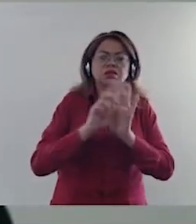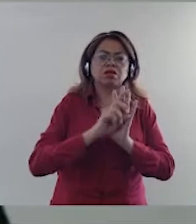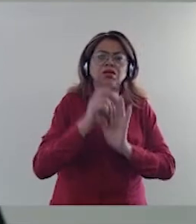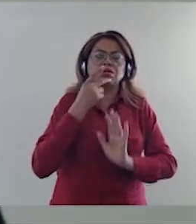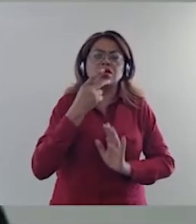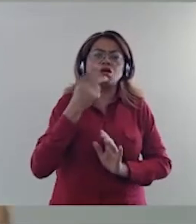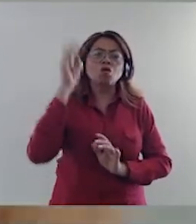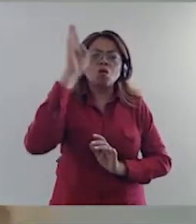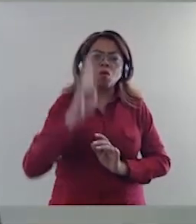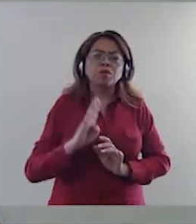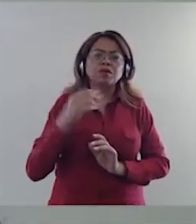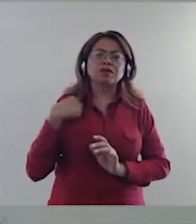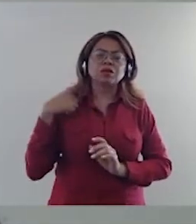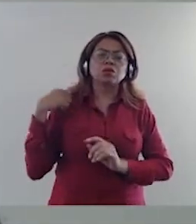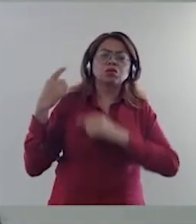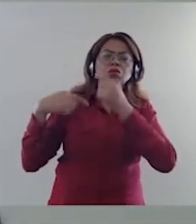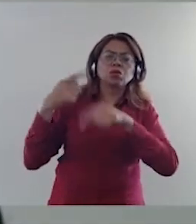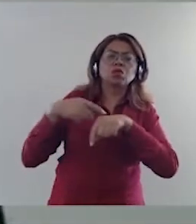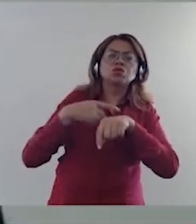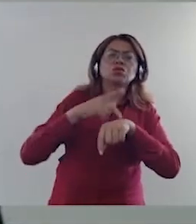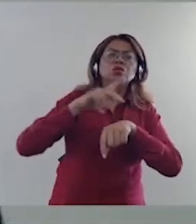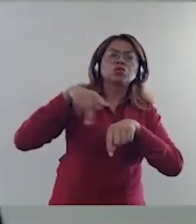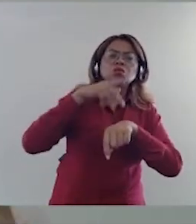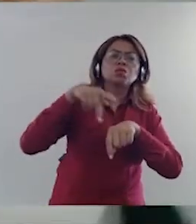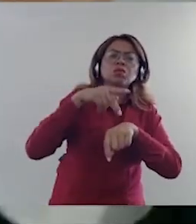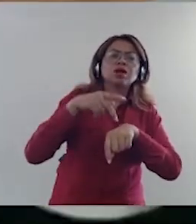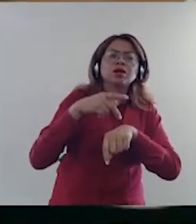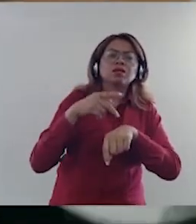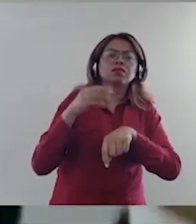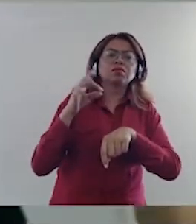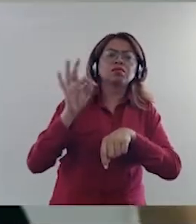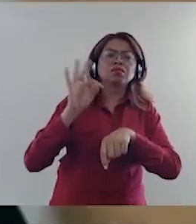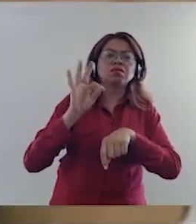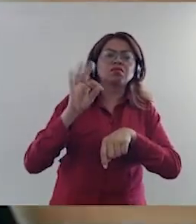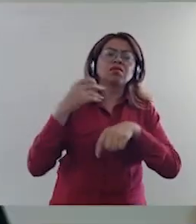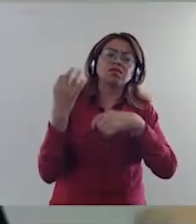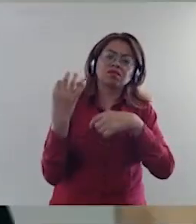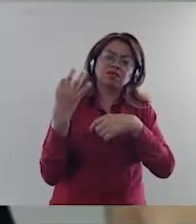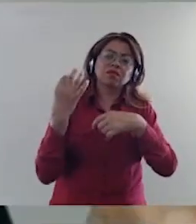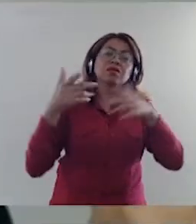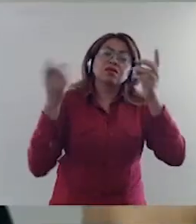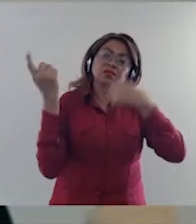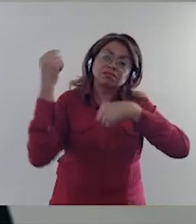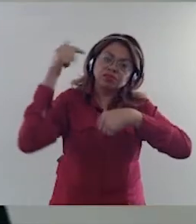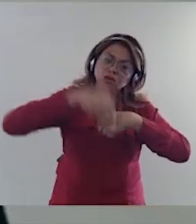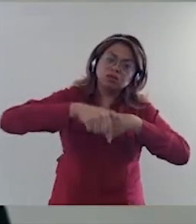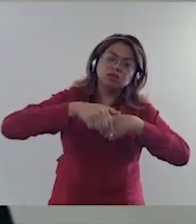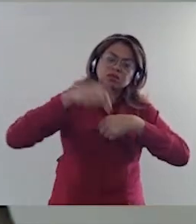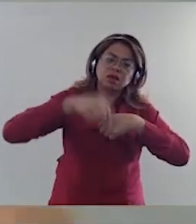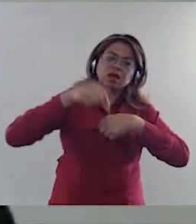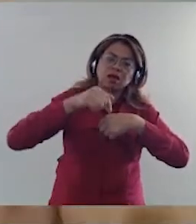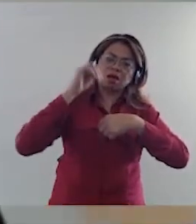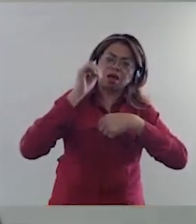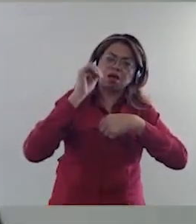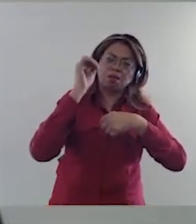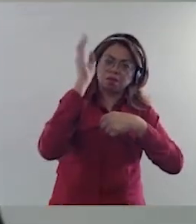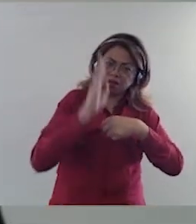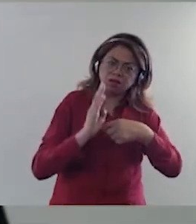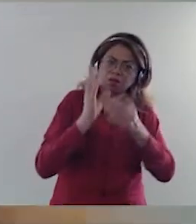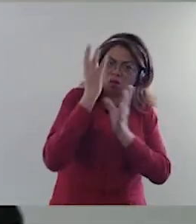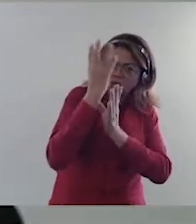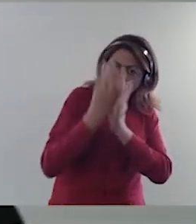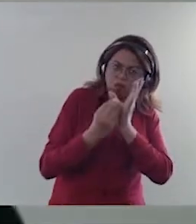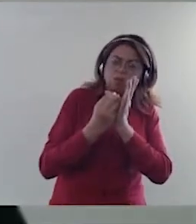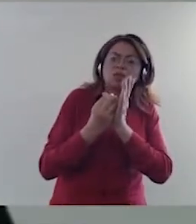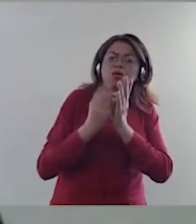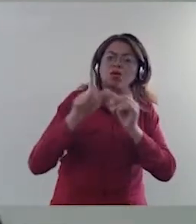Brasil importou da doutrina francesa, ela tem bases frágeis, porque a tão referida lei Feijóo,